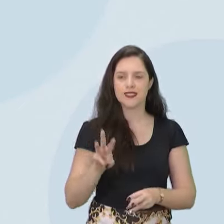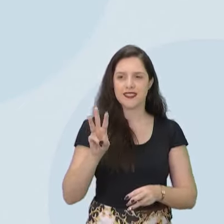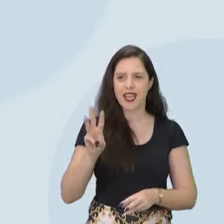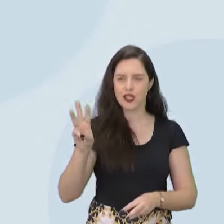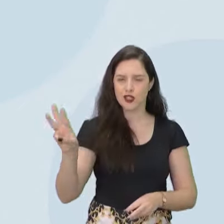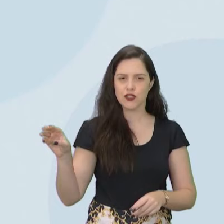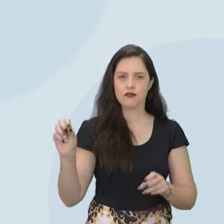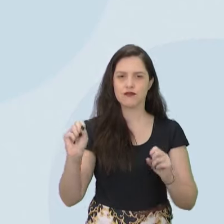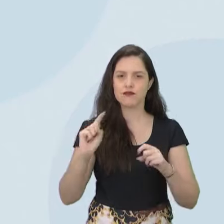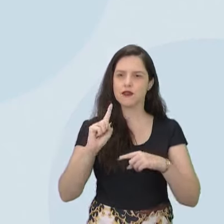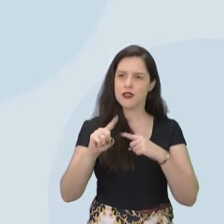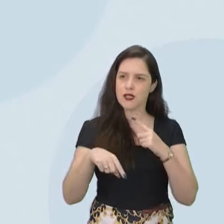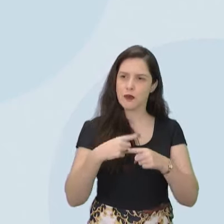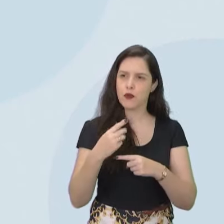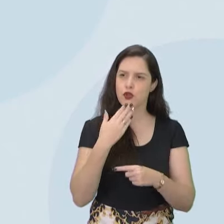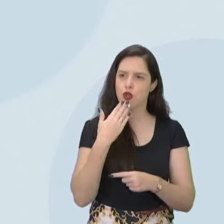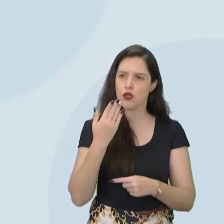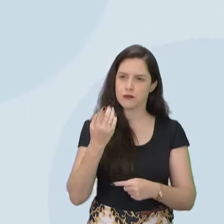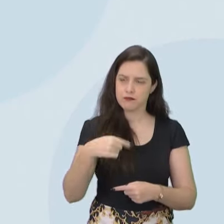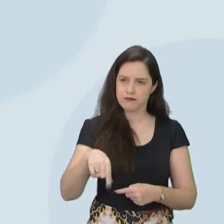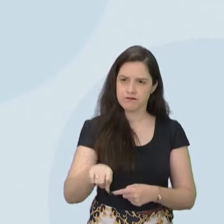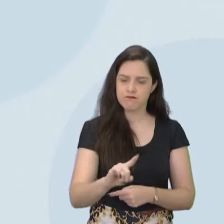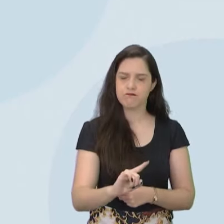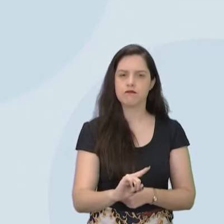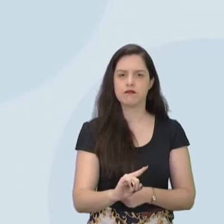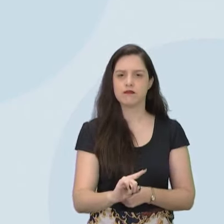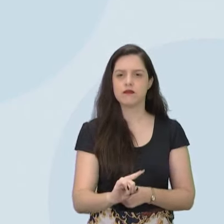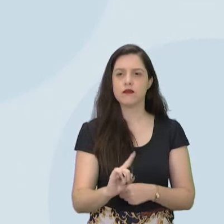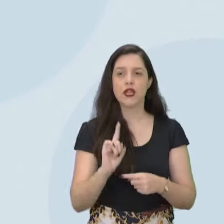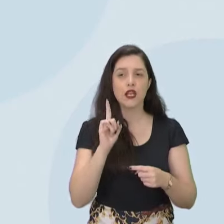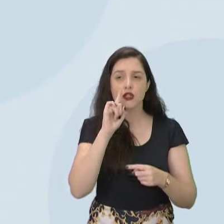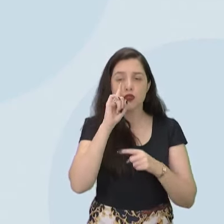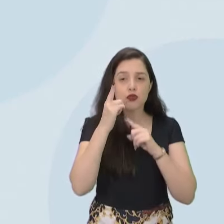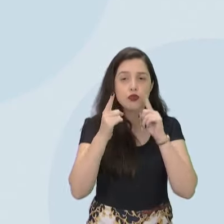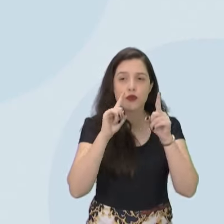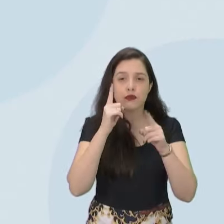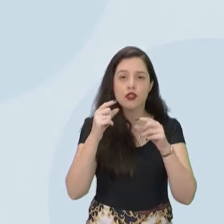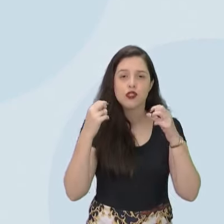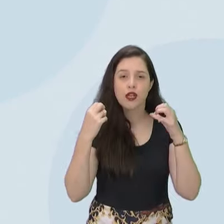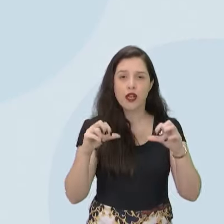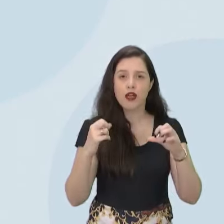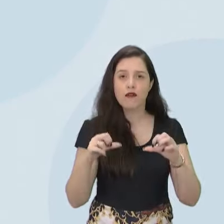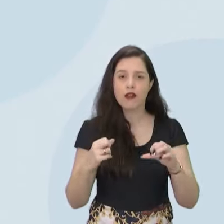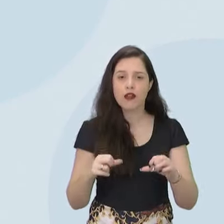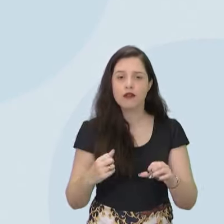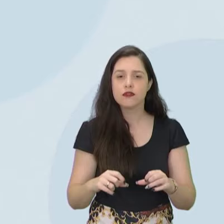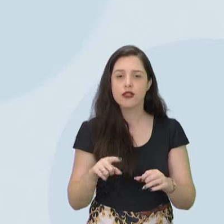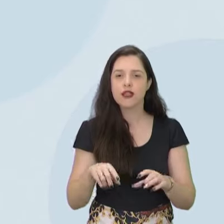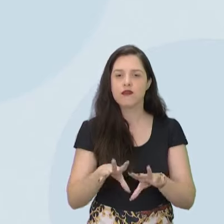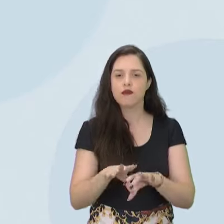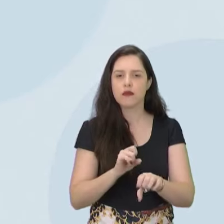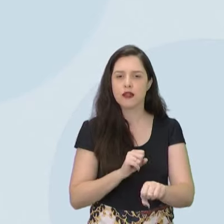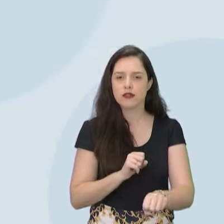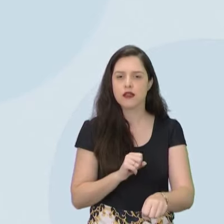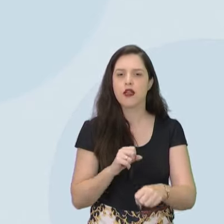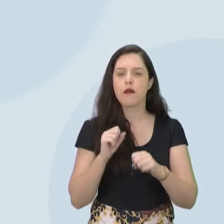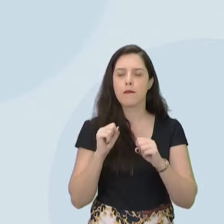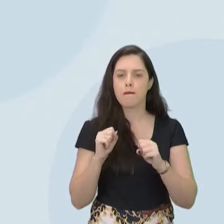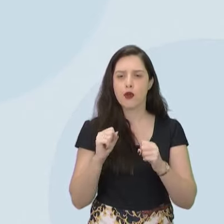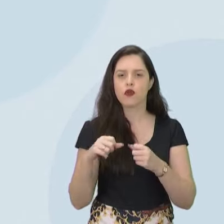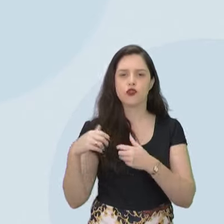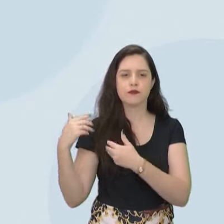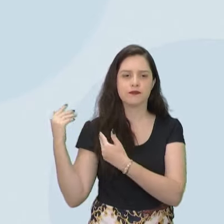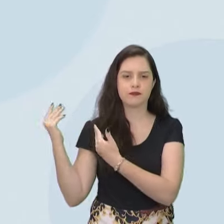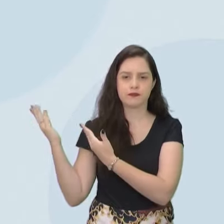depois nós pedimos aí as dúvidas e a avaliação dessa formação, acessarem aí